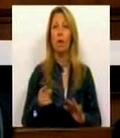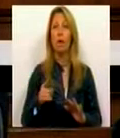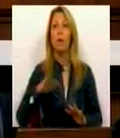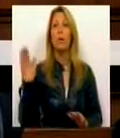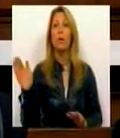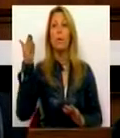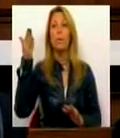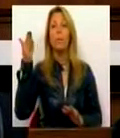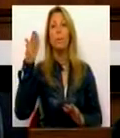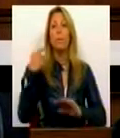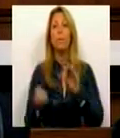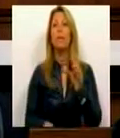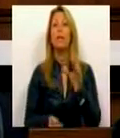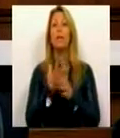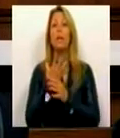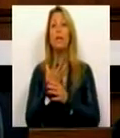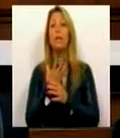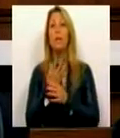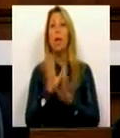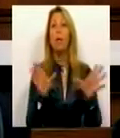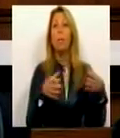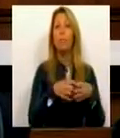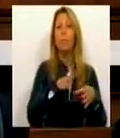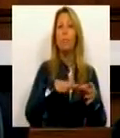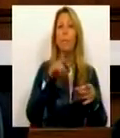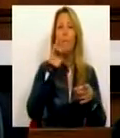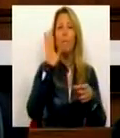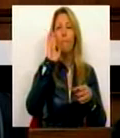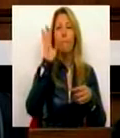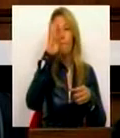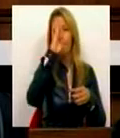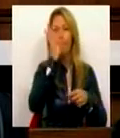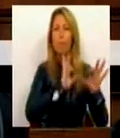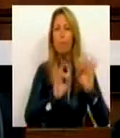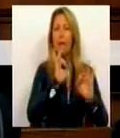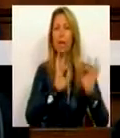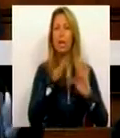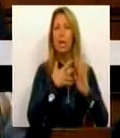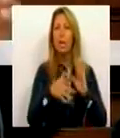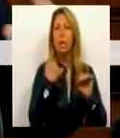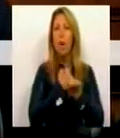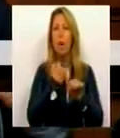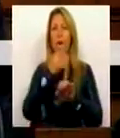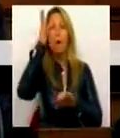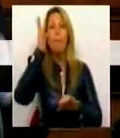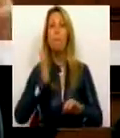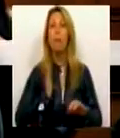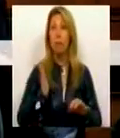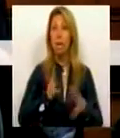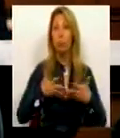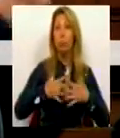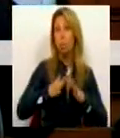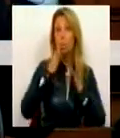primeiro lugar, a criação de uma célula de planificação de operações militares. No fundo, vai ser uma estrutura